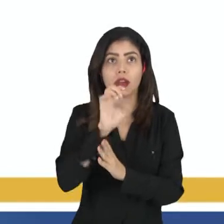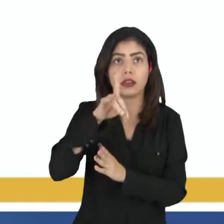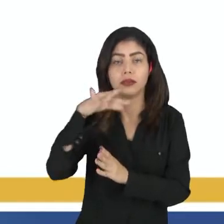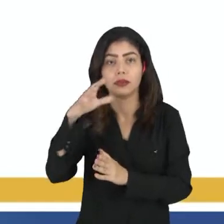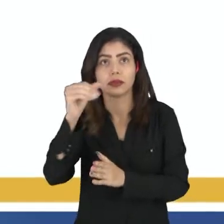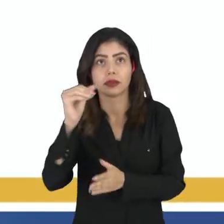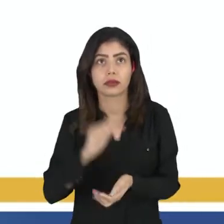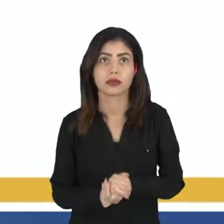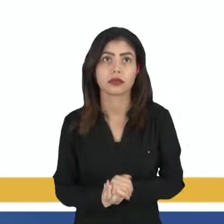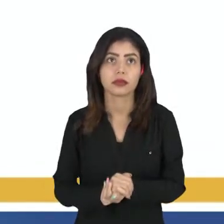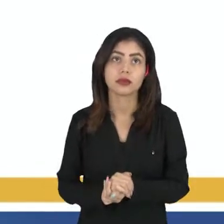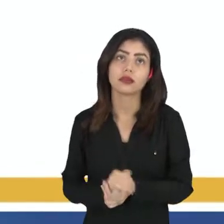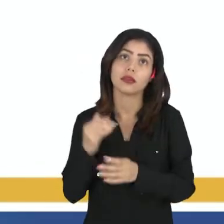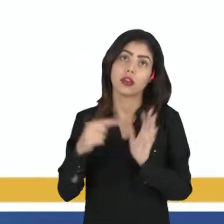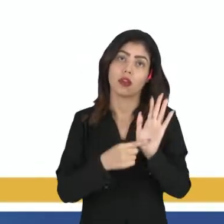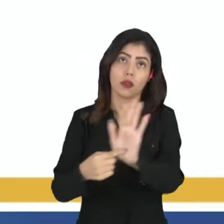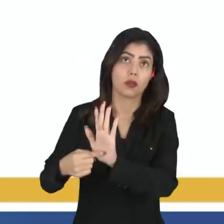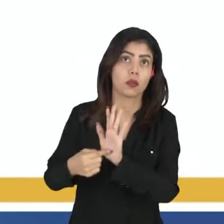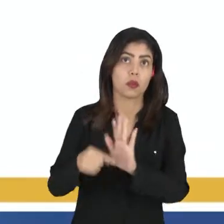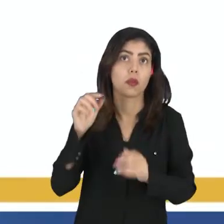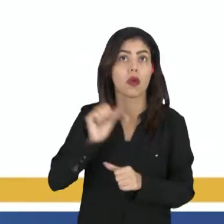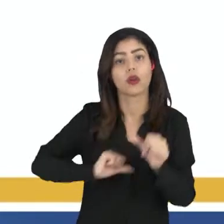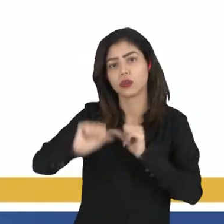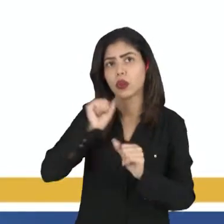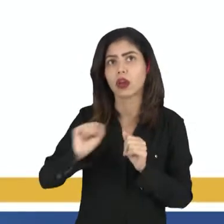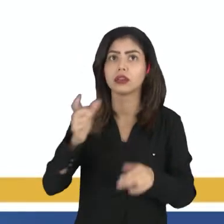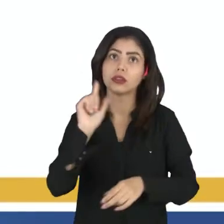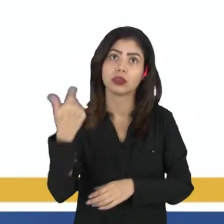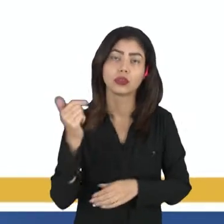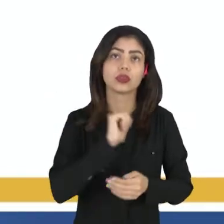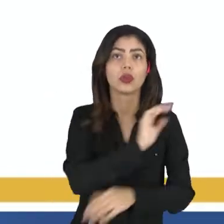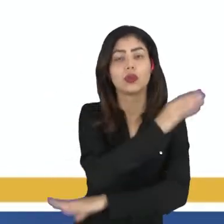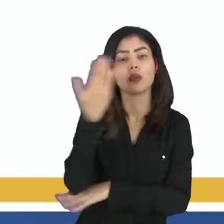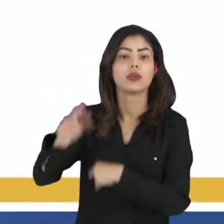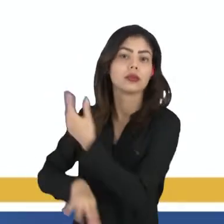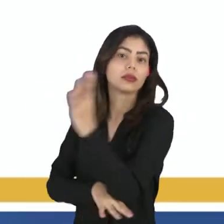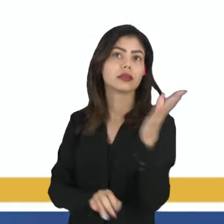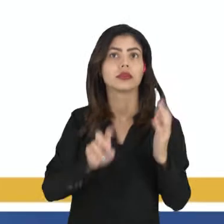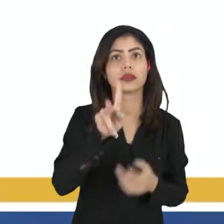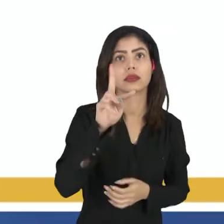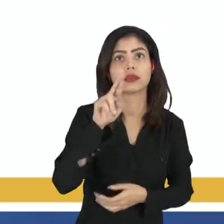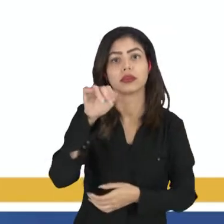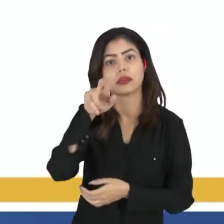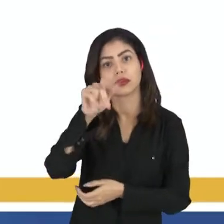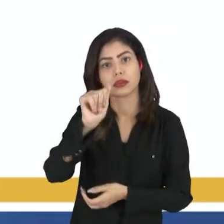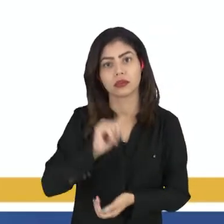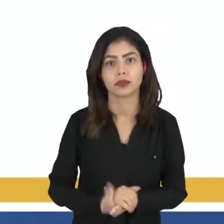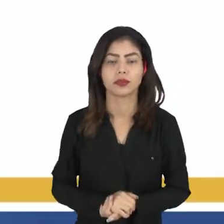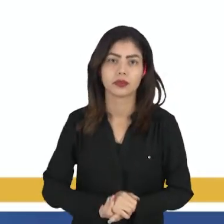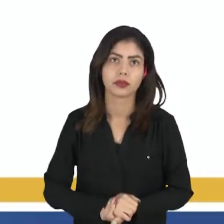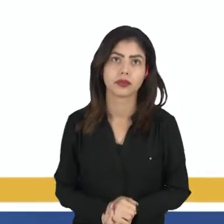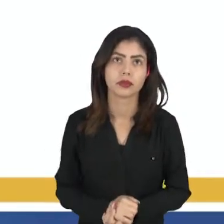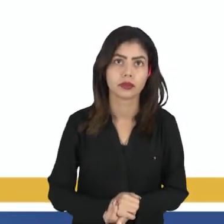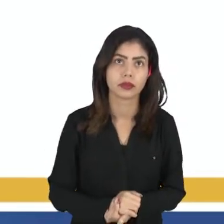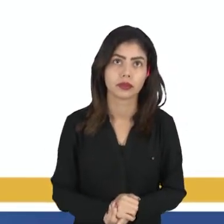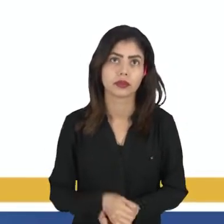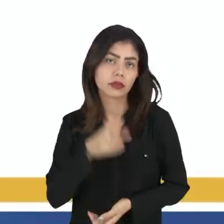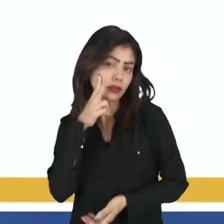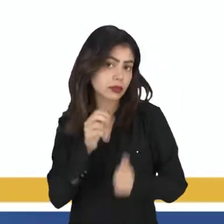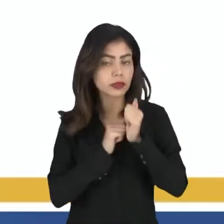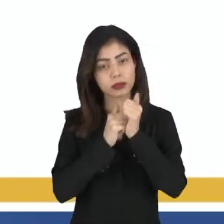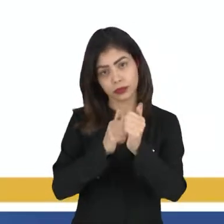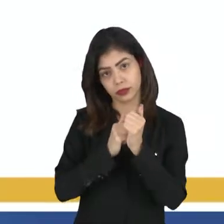a edição, o redimensionamento e outras modificações dentro do ambiente virtual. Vocês